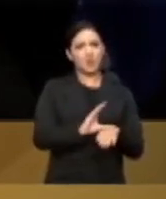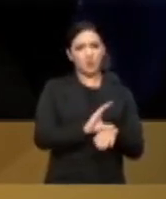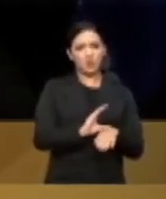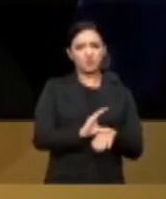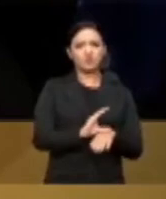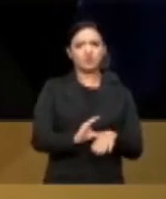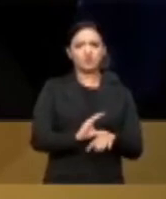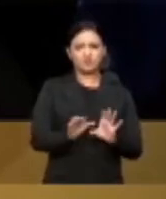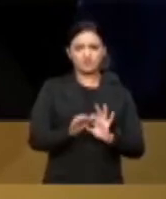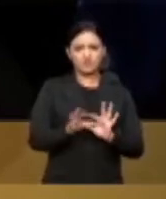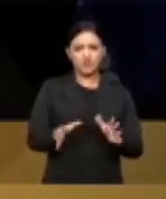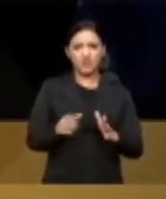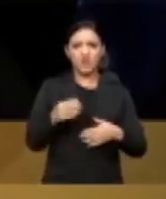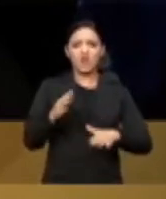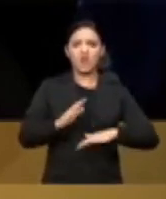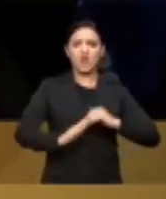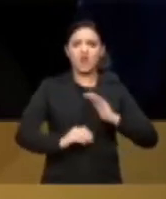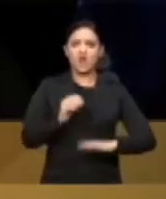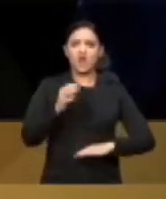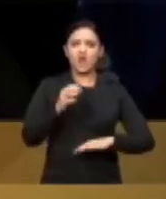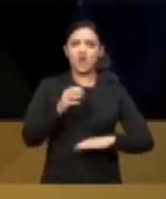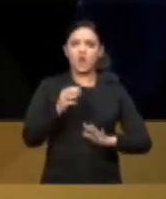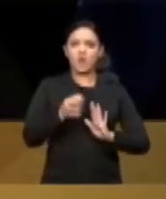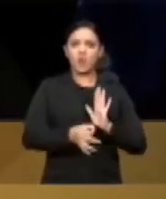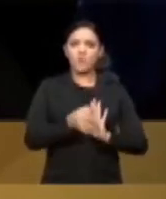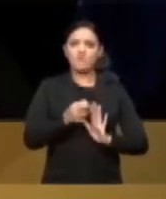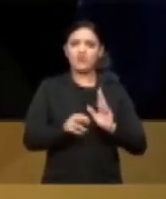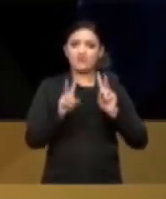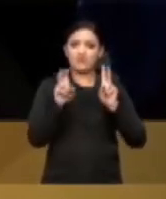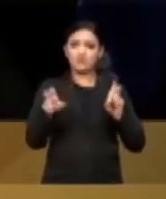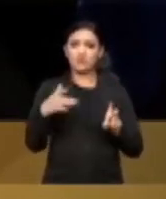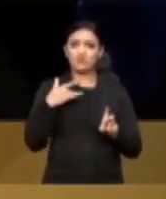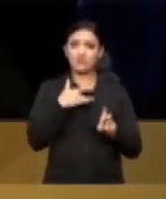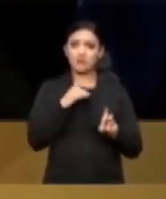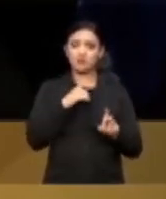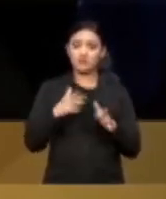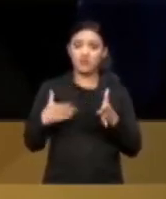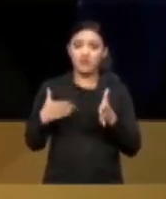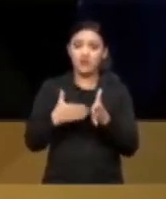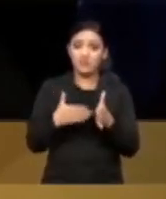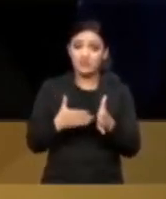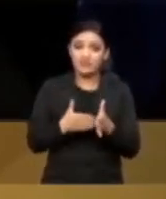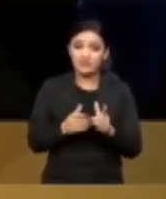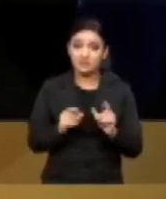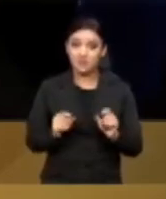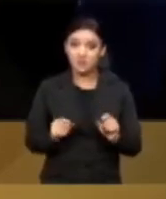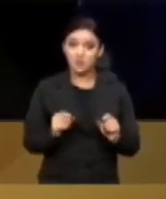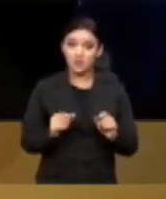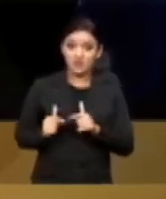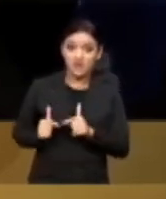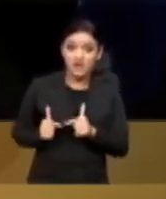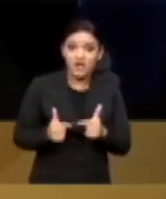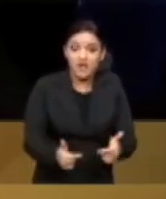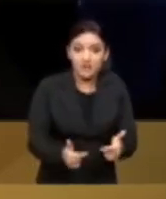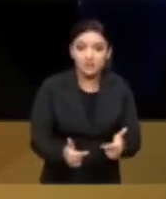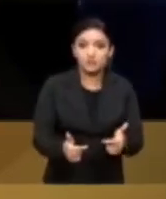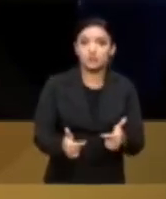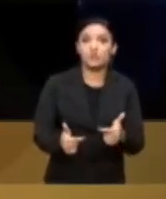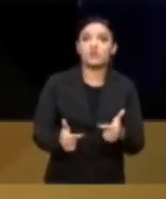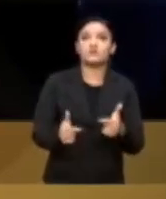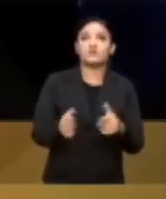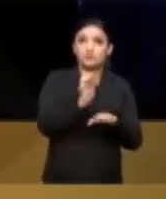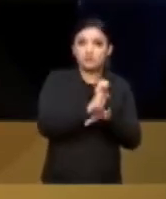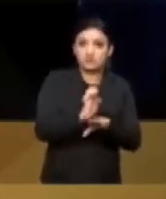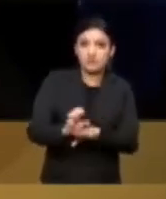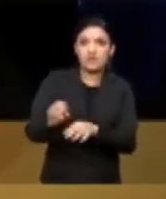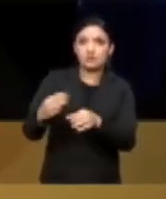da repartição de competências em relação à saúde, com a delimitação no âmbito de atuação de cada ente público